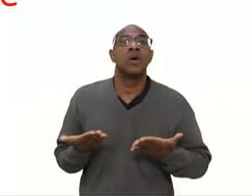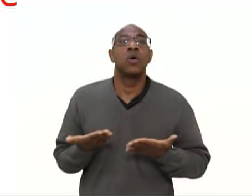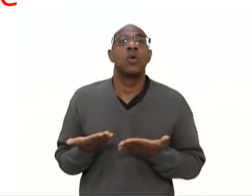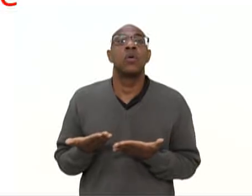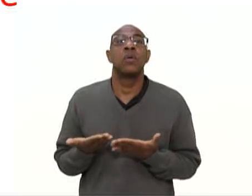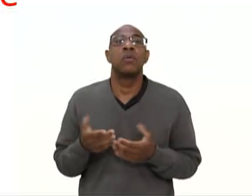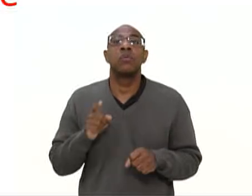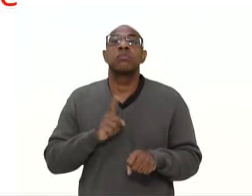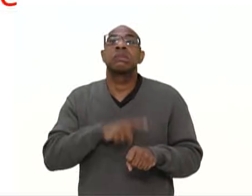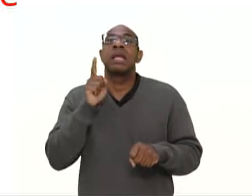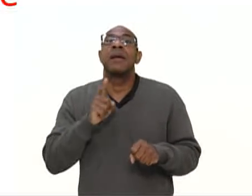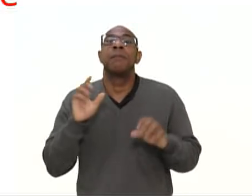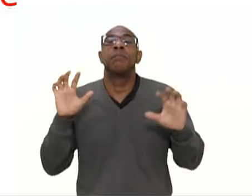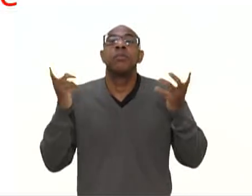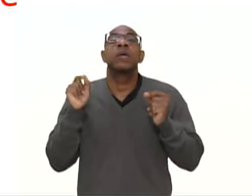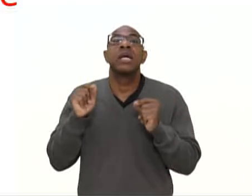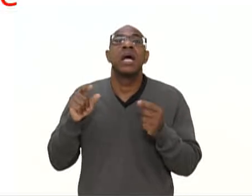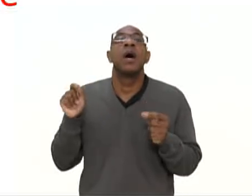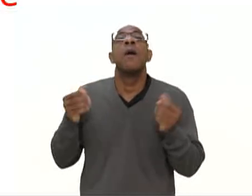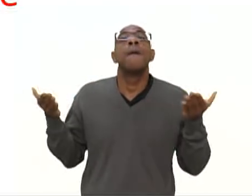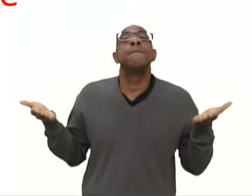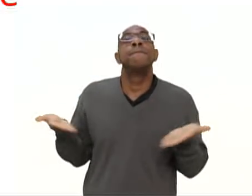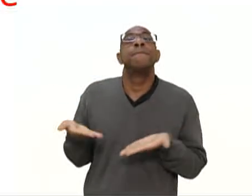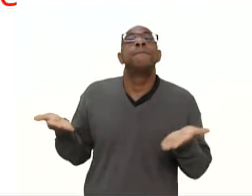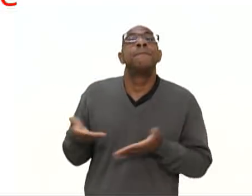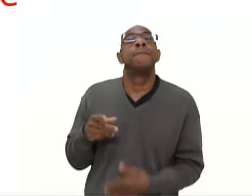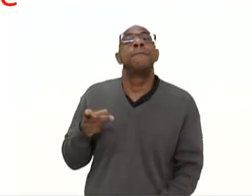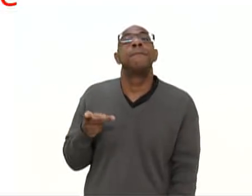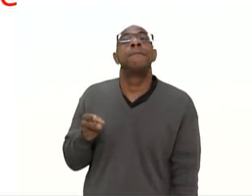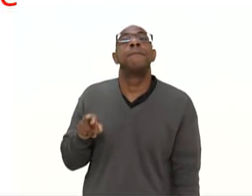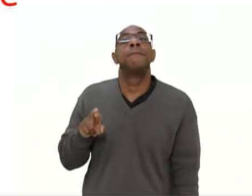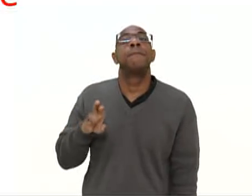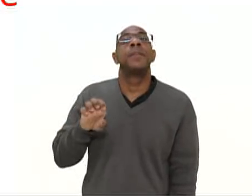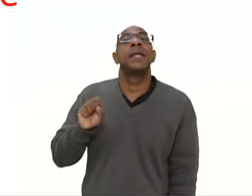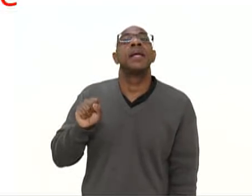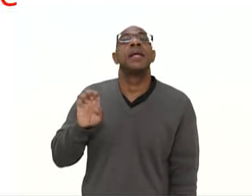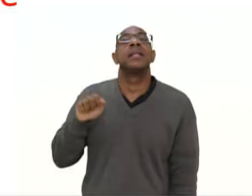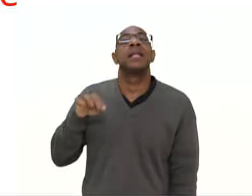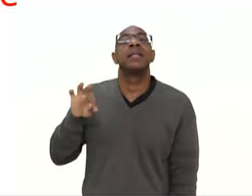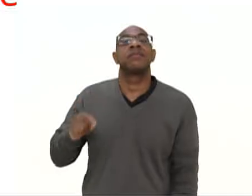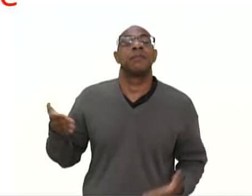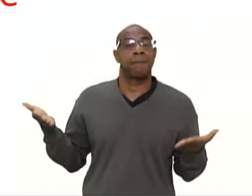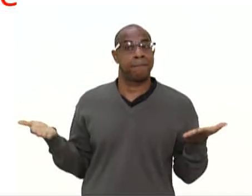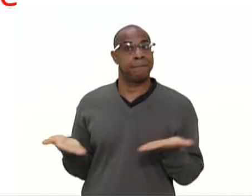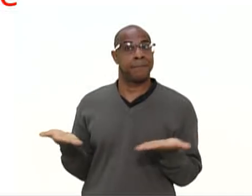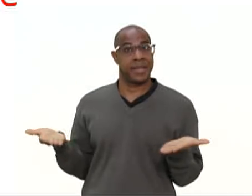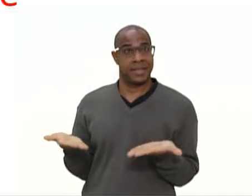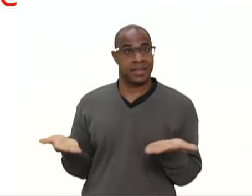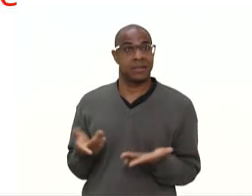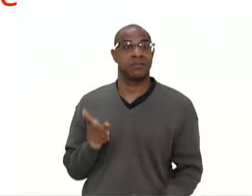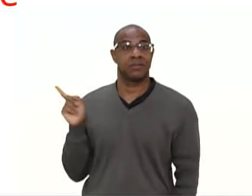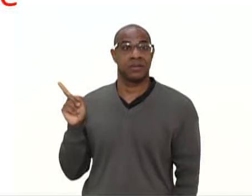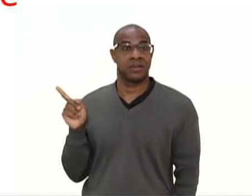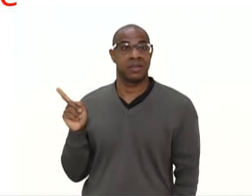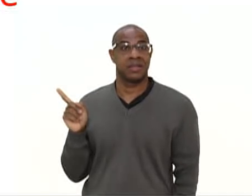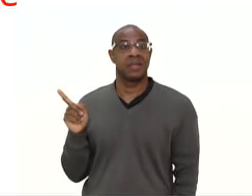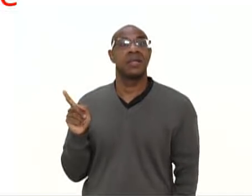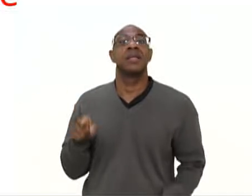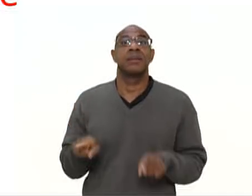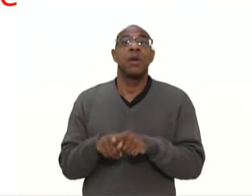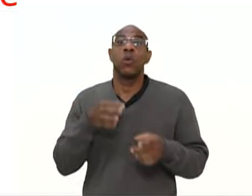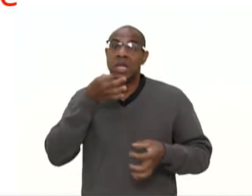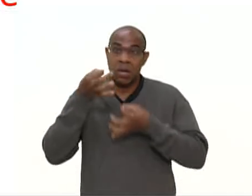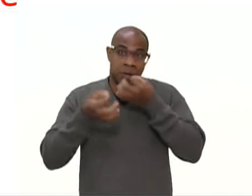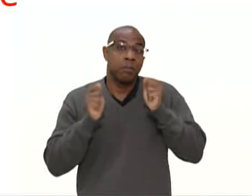do presente. Estamos falando de qual tempo mesmo? Presente. Embora nos argumentos possam